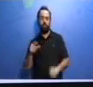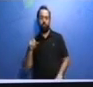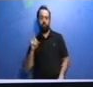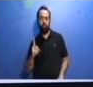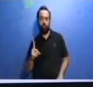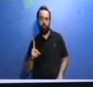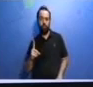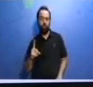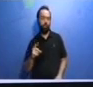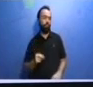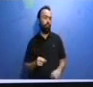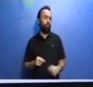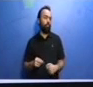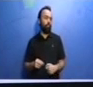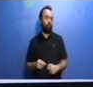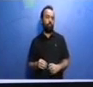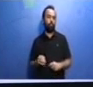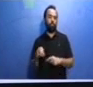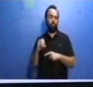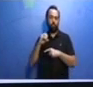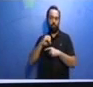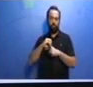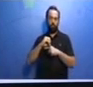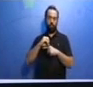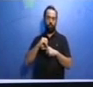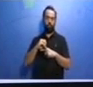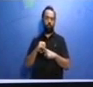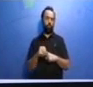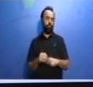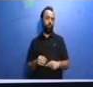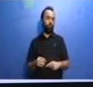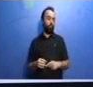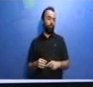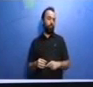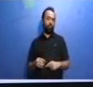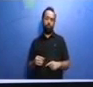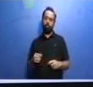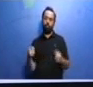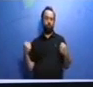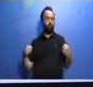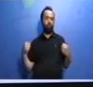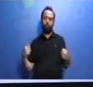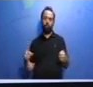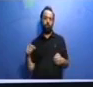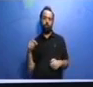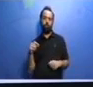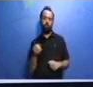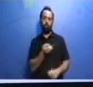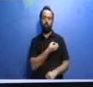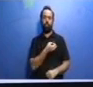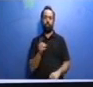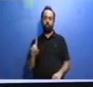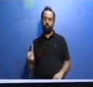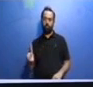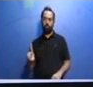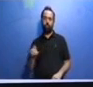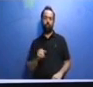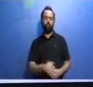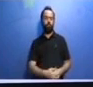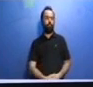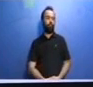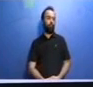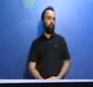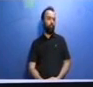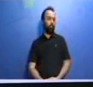número 1 e o próprio átomo ele mesmo se representa. Então, não preciso colocar número 1 aqui, ele já está aqui,